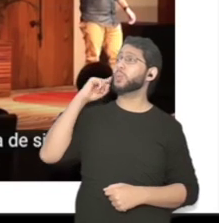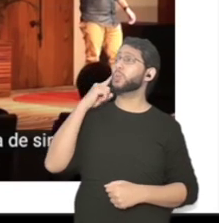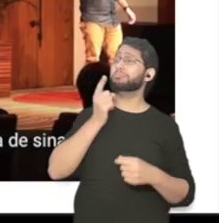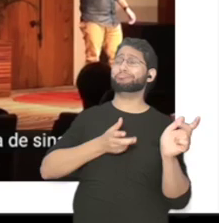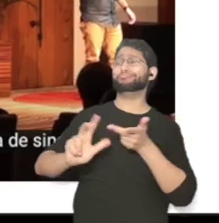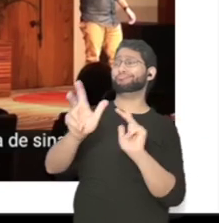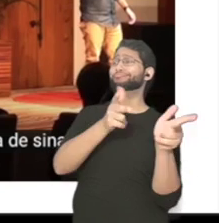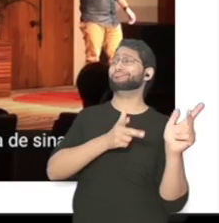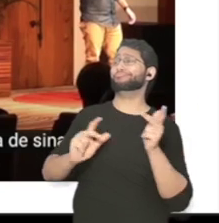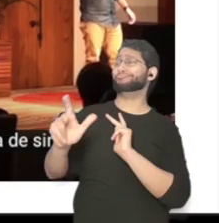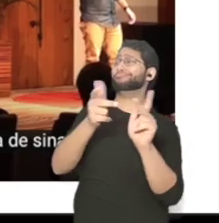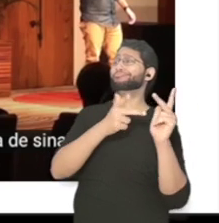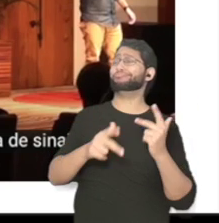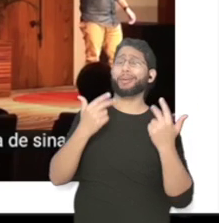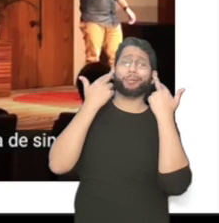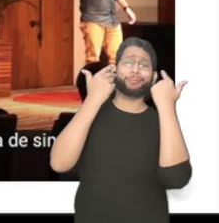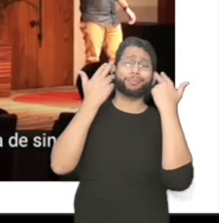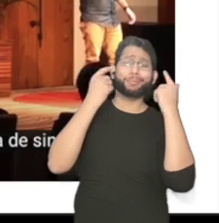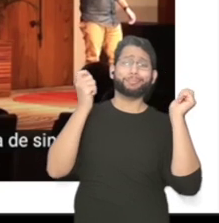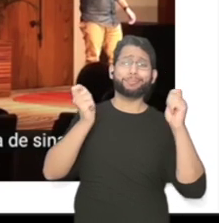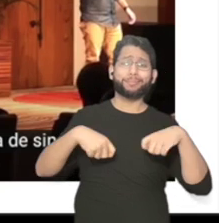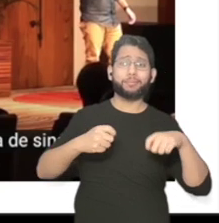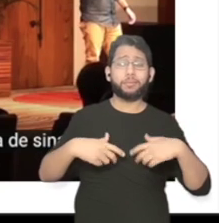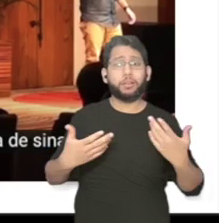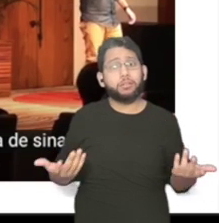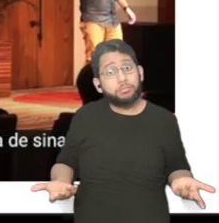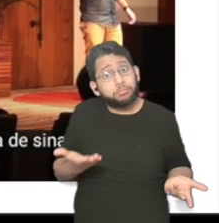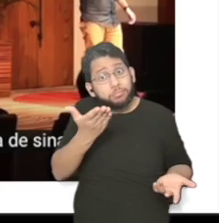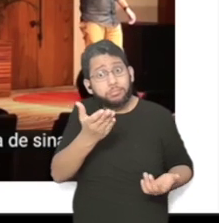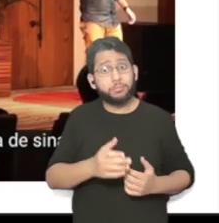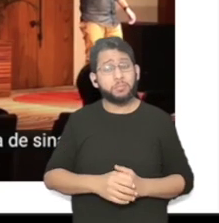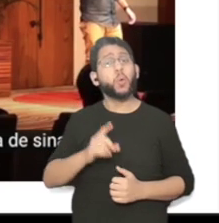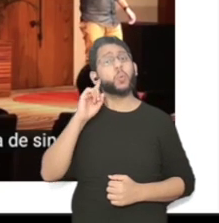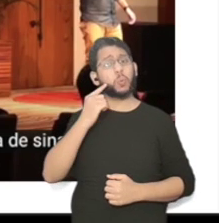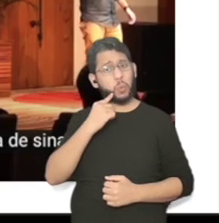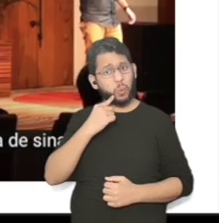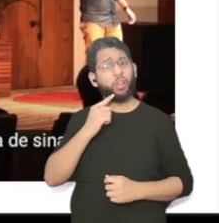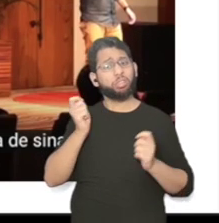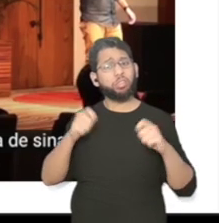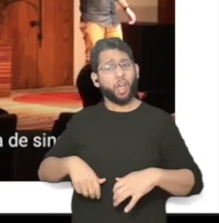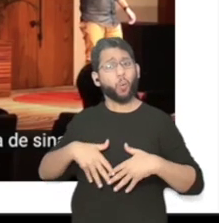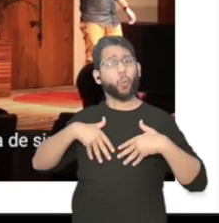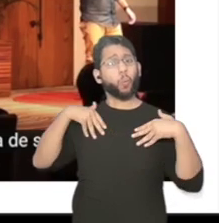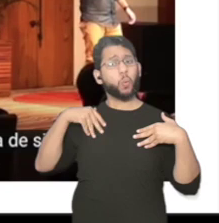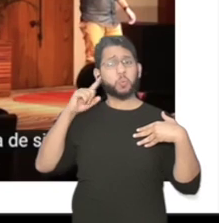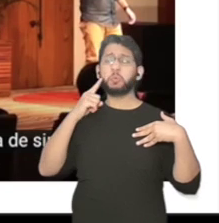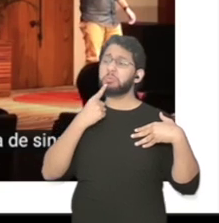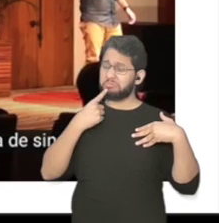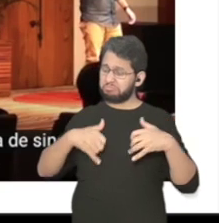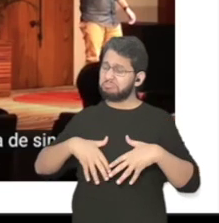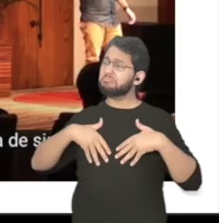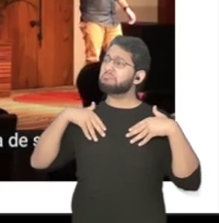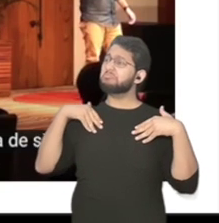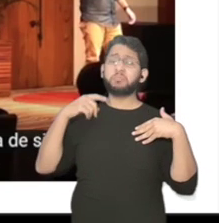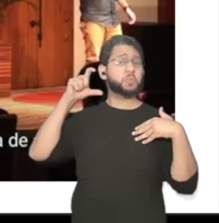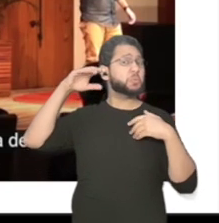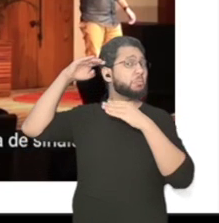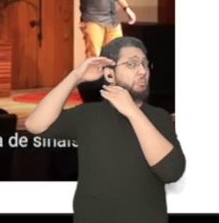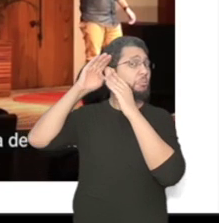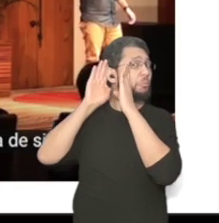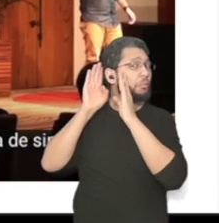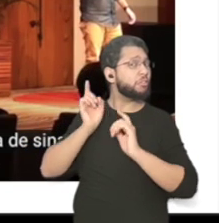como algo inferior, e sim olhar como uma diferença, e imaginar que os surdos, muitos deles têm orgulho